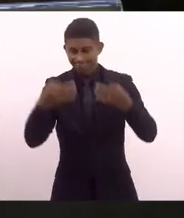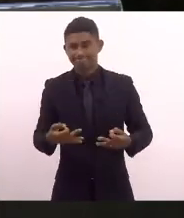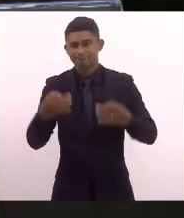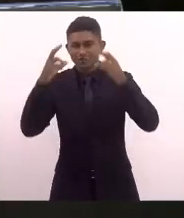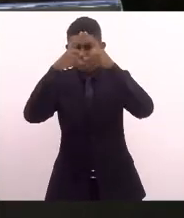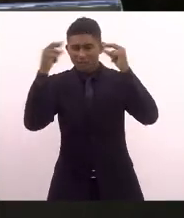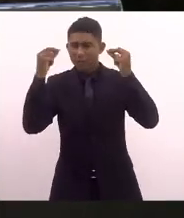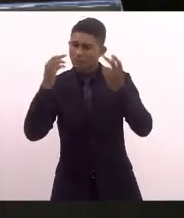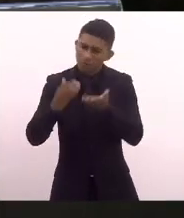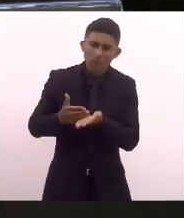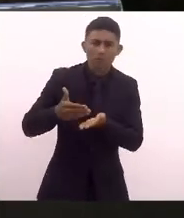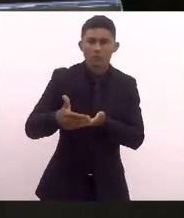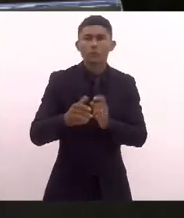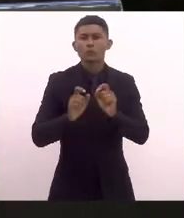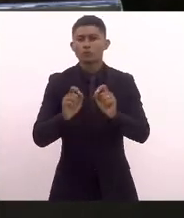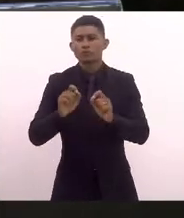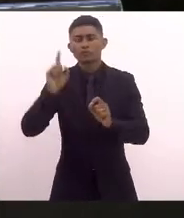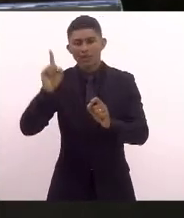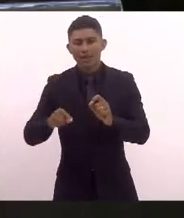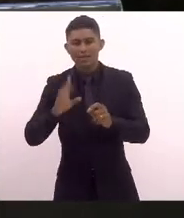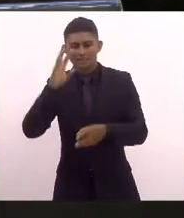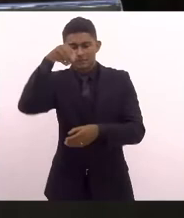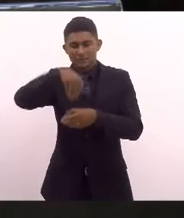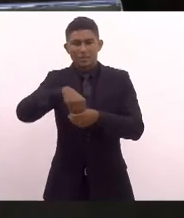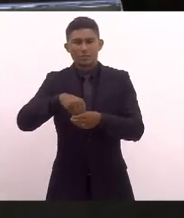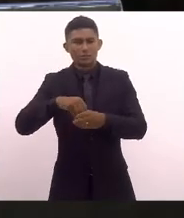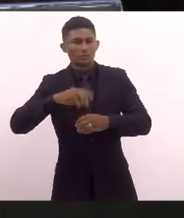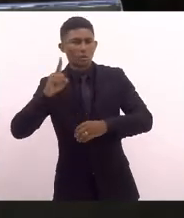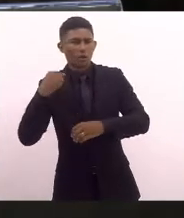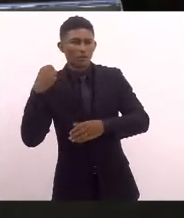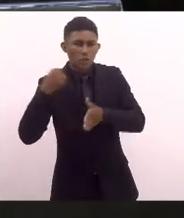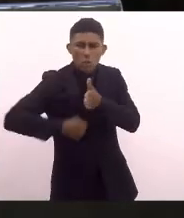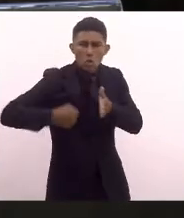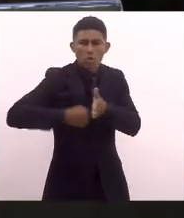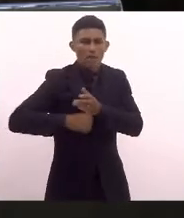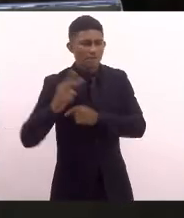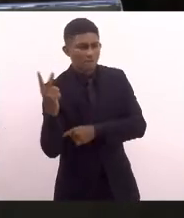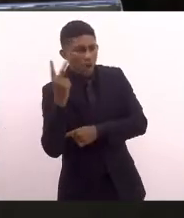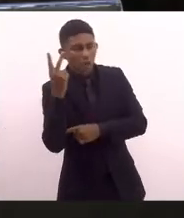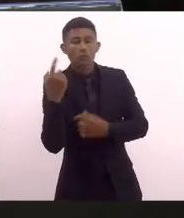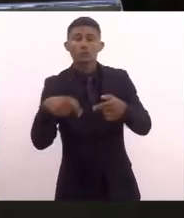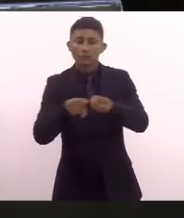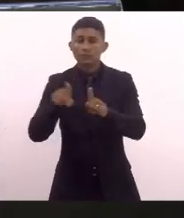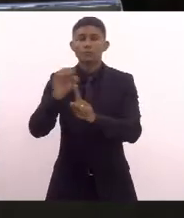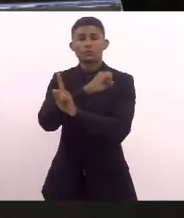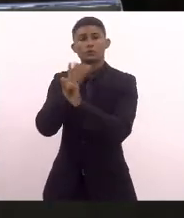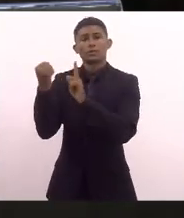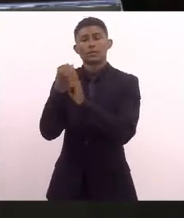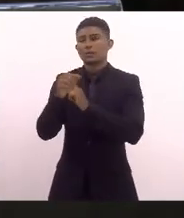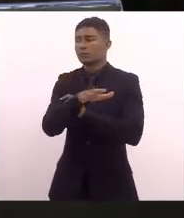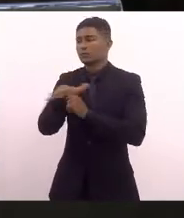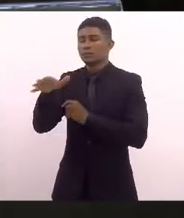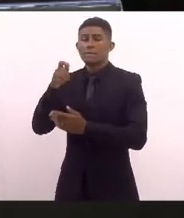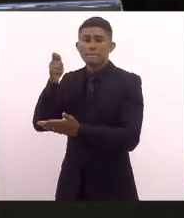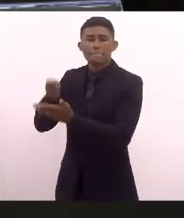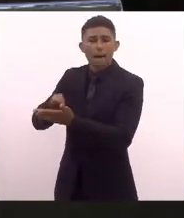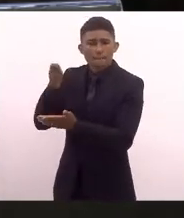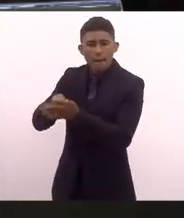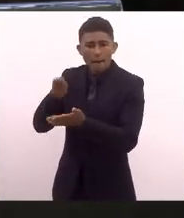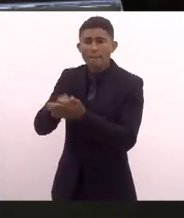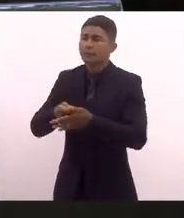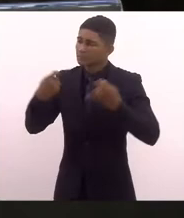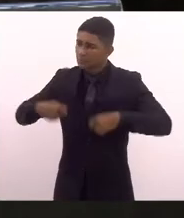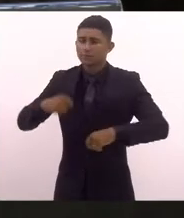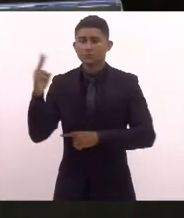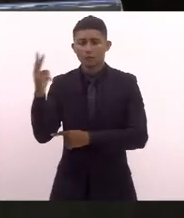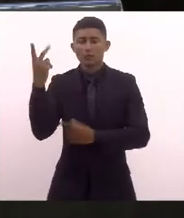nas disputas internas pela valorização, mas principalmente cobrar da sociedade a valorização e principalmente